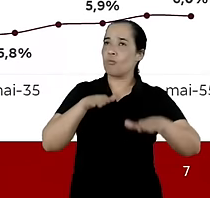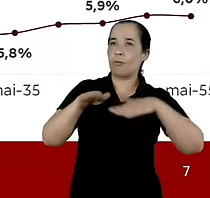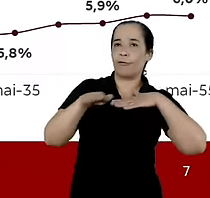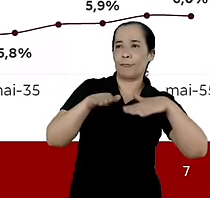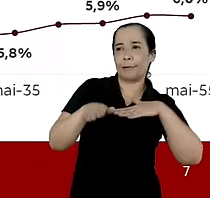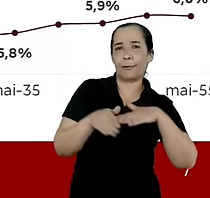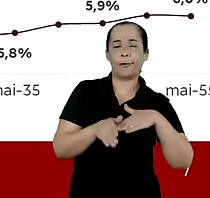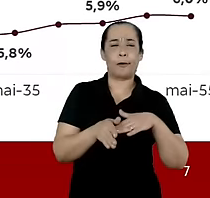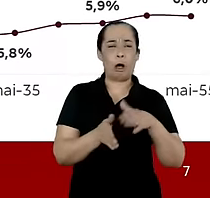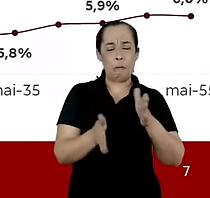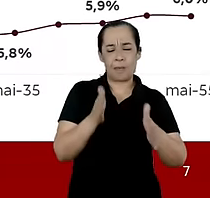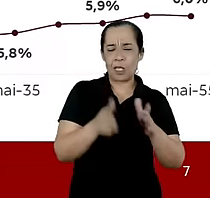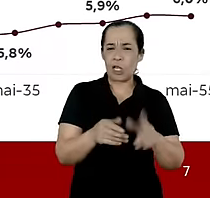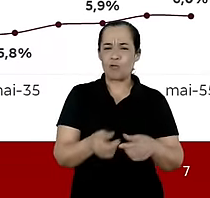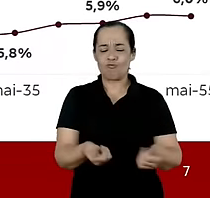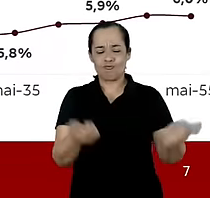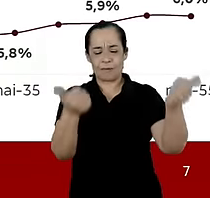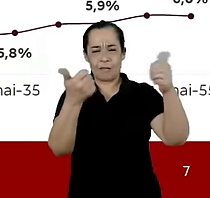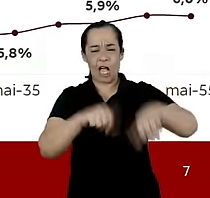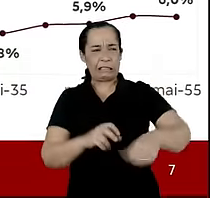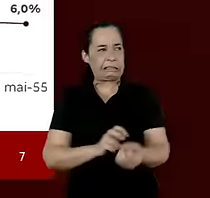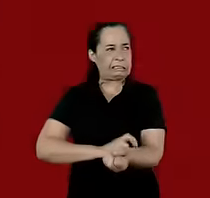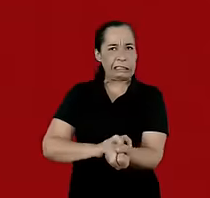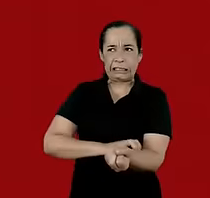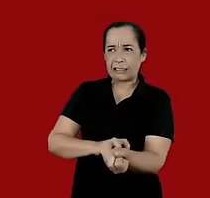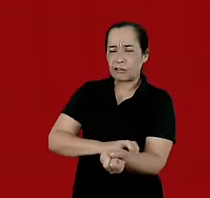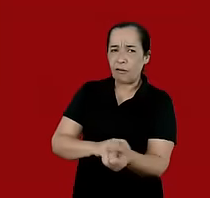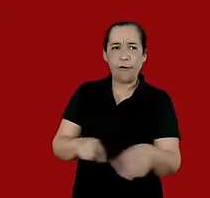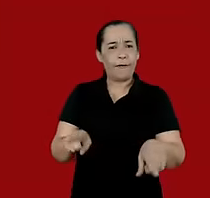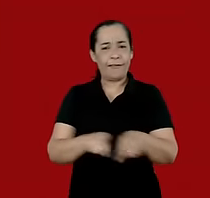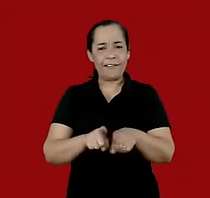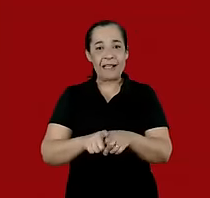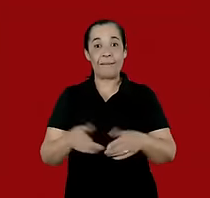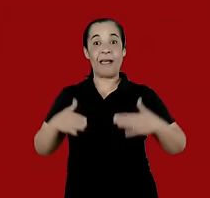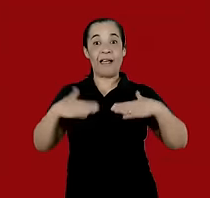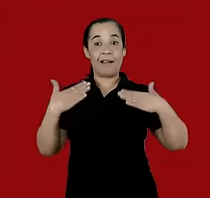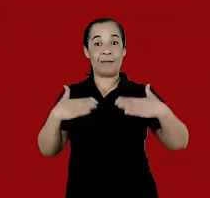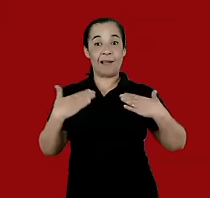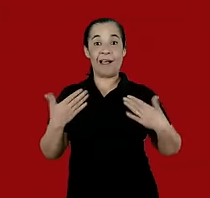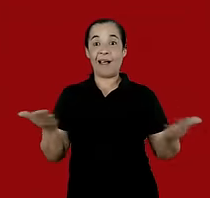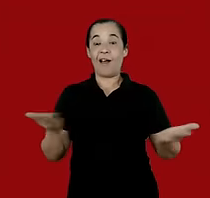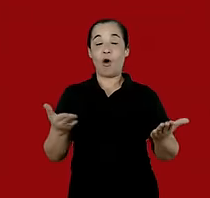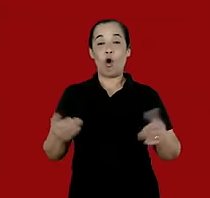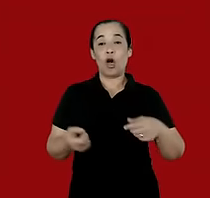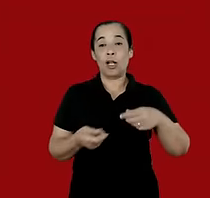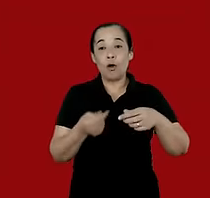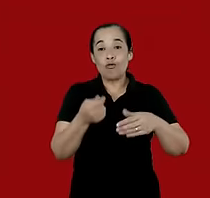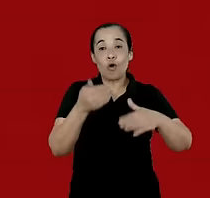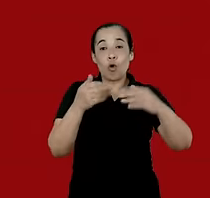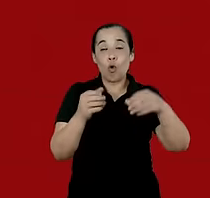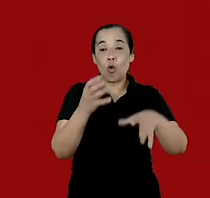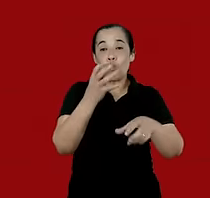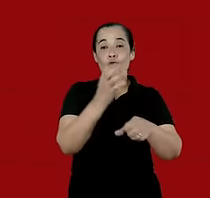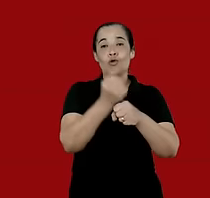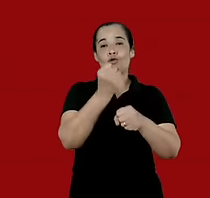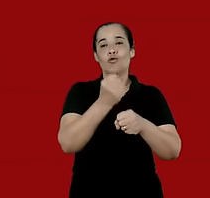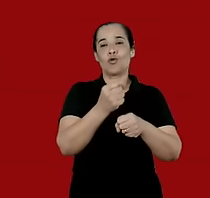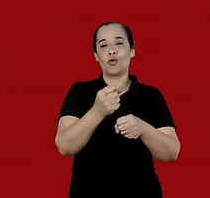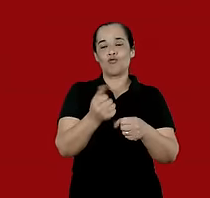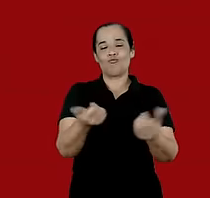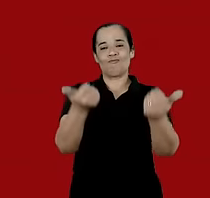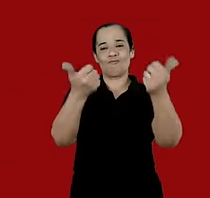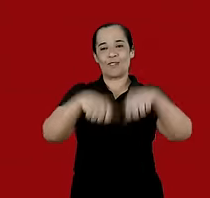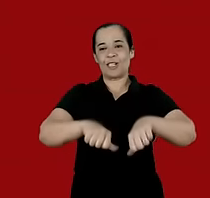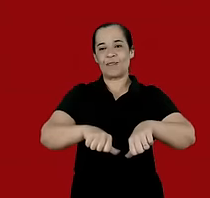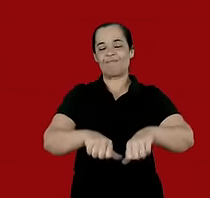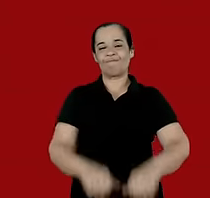né na quando ficou mais nervoso quando ficou mais animado tá com rentabilidade até pior do que isso então esse é o histórico muito ruim que que as pessoas estão fazendo